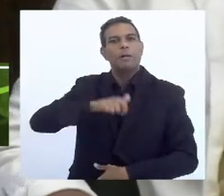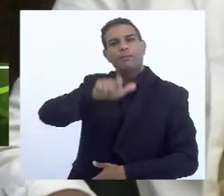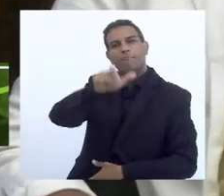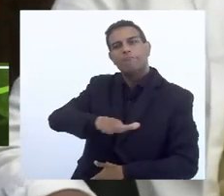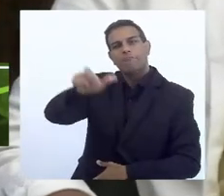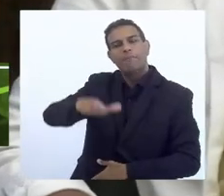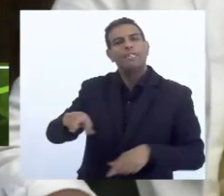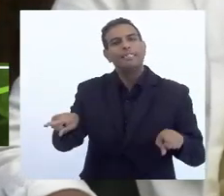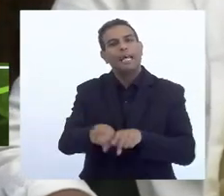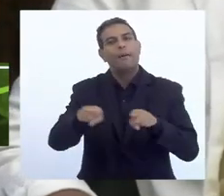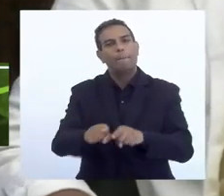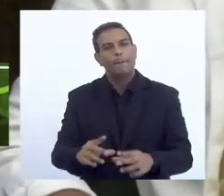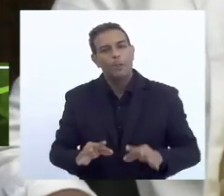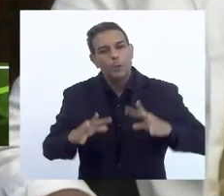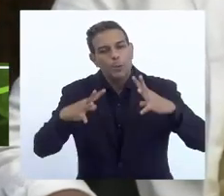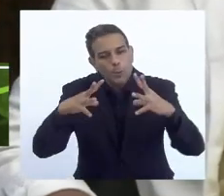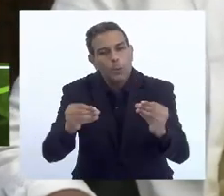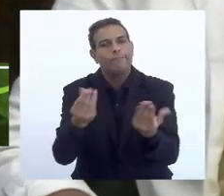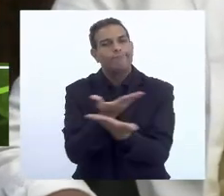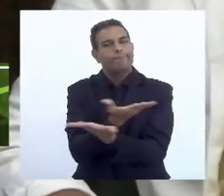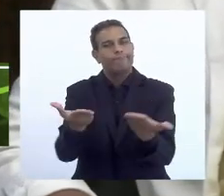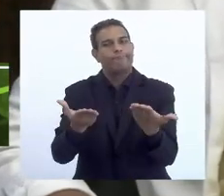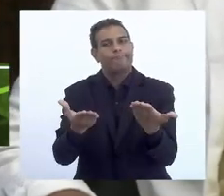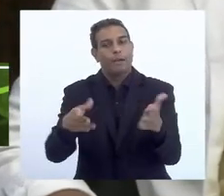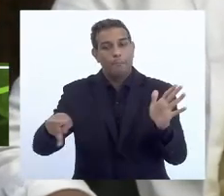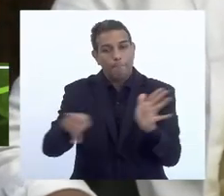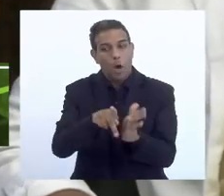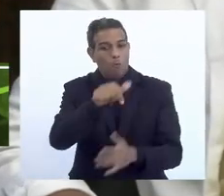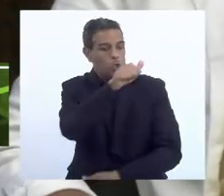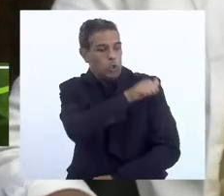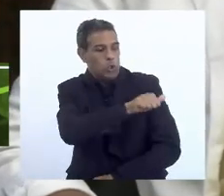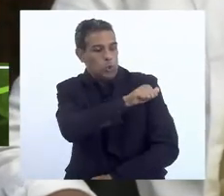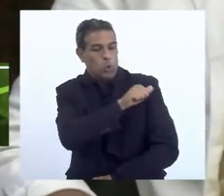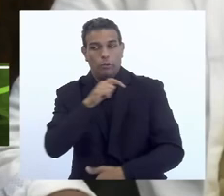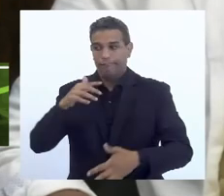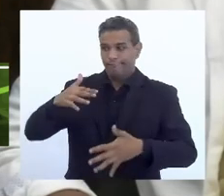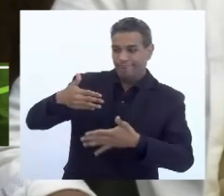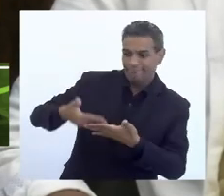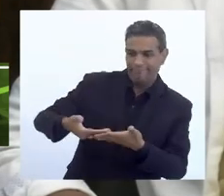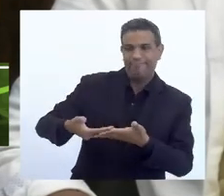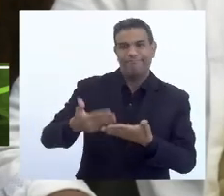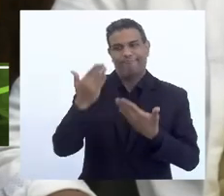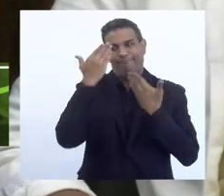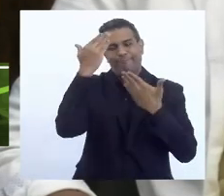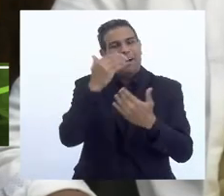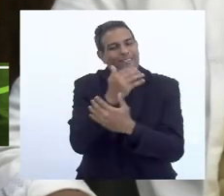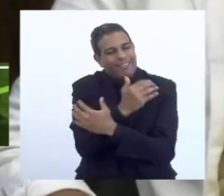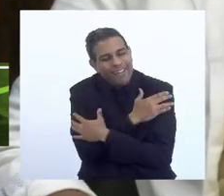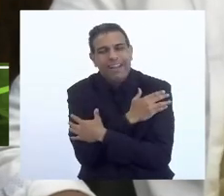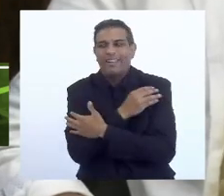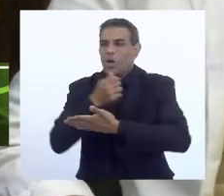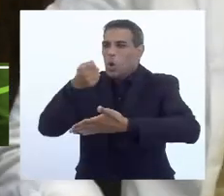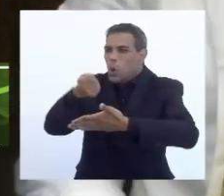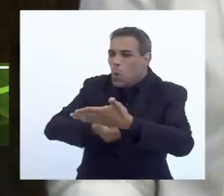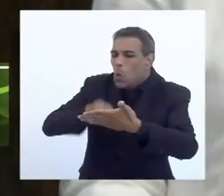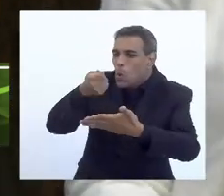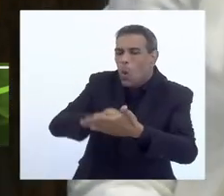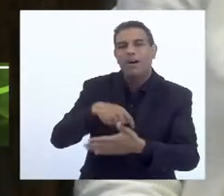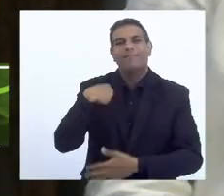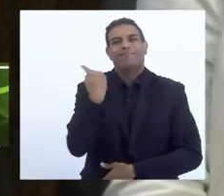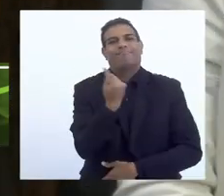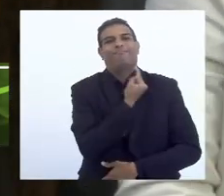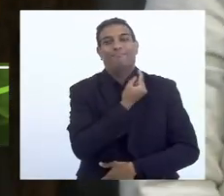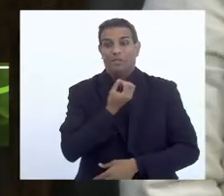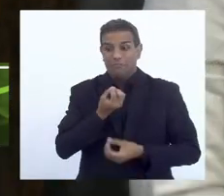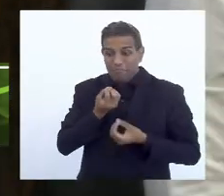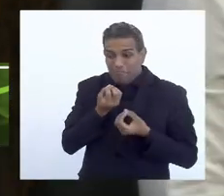essas vereadoras extraordinárias que o Rio tem eleito no último período. Um grande abraço, uma boa luta, e eu tenho uma